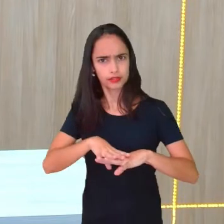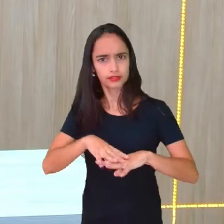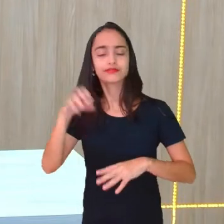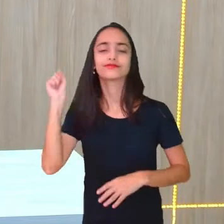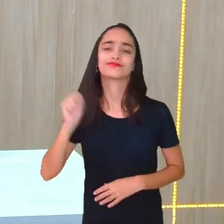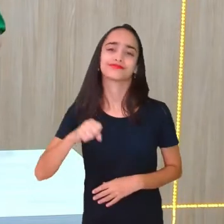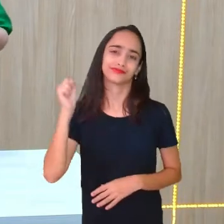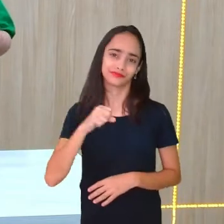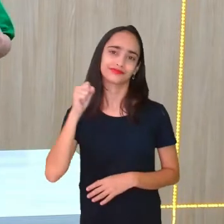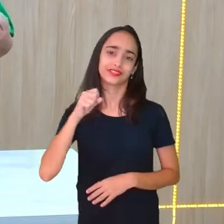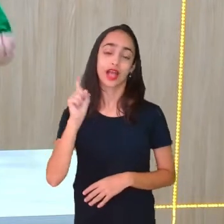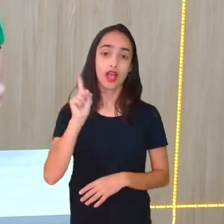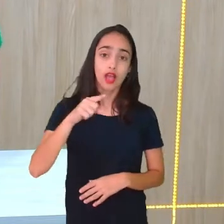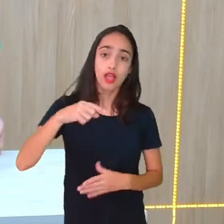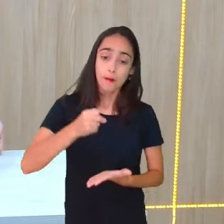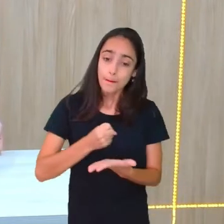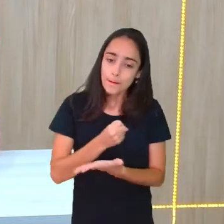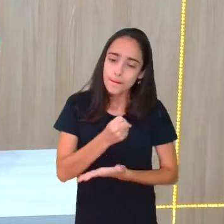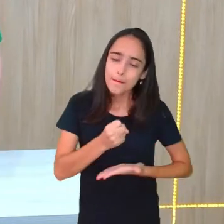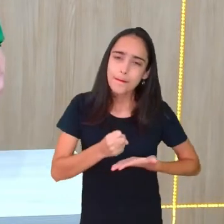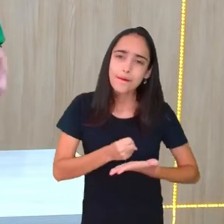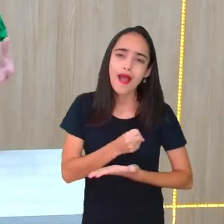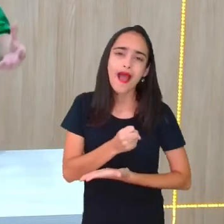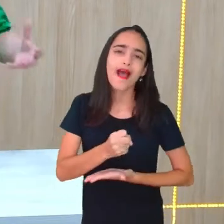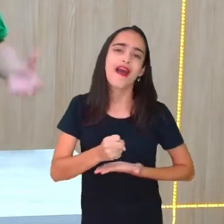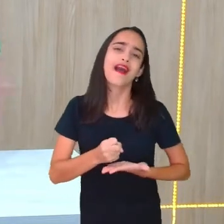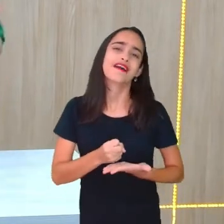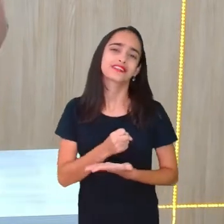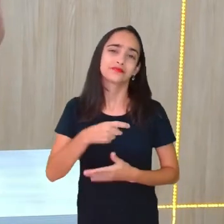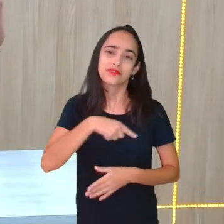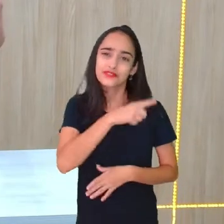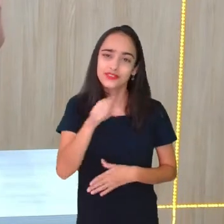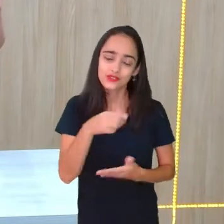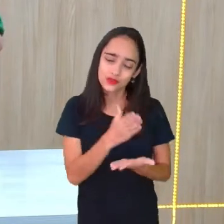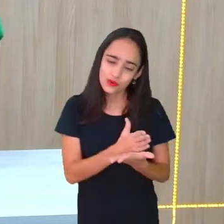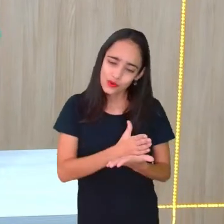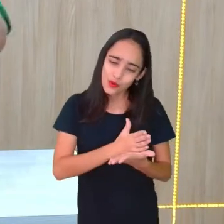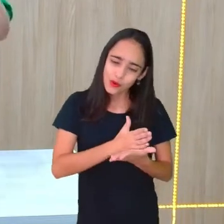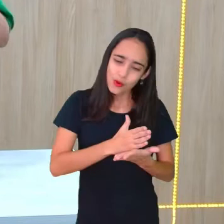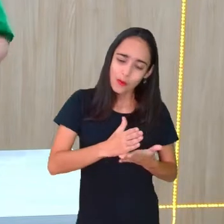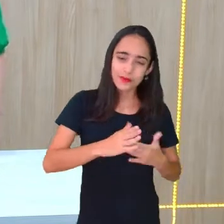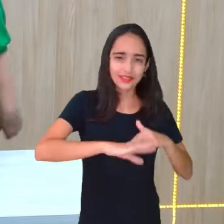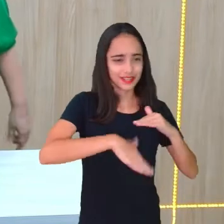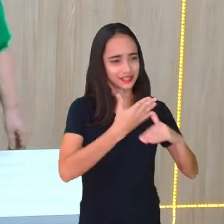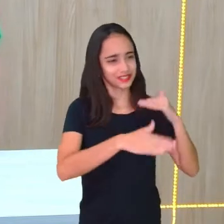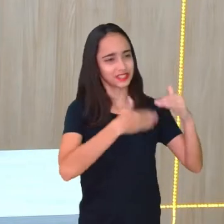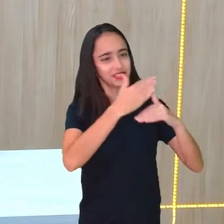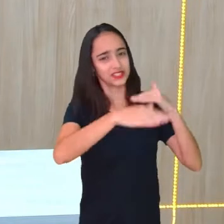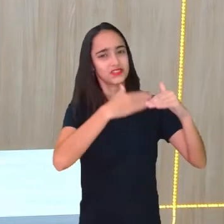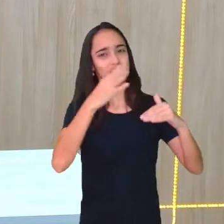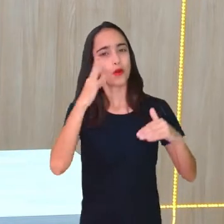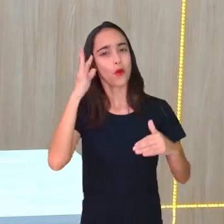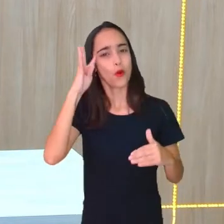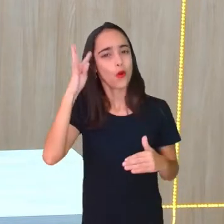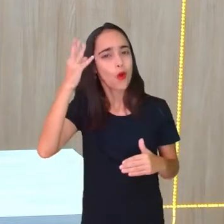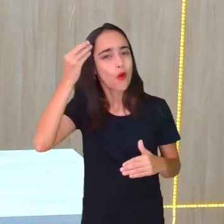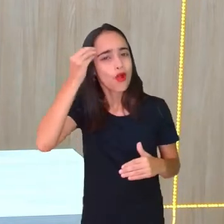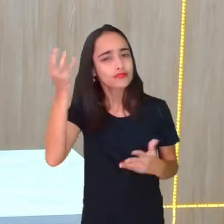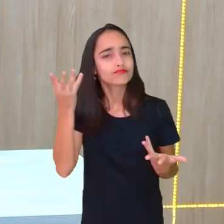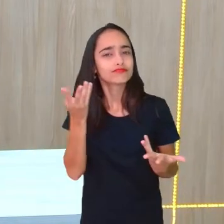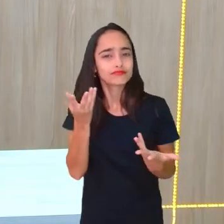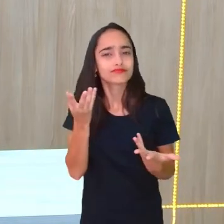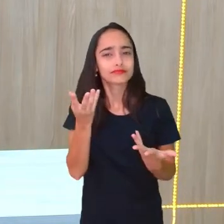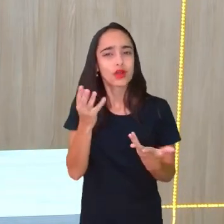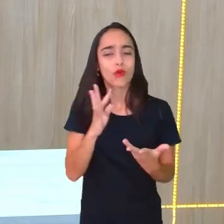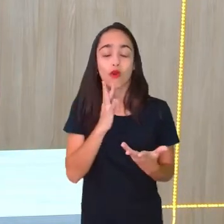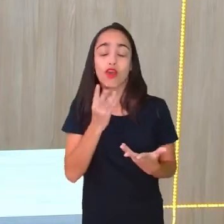conceitos iniciais, os conceitos principais para você começar a construir seus conhecimentos na estatística.